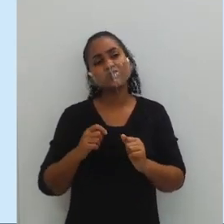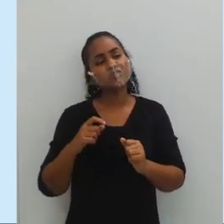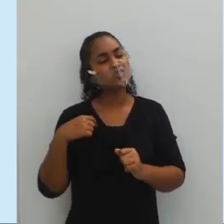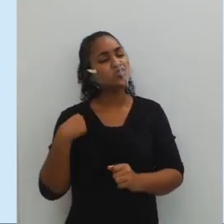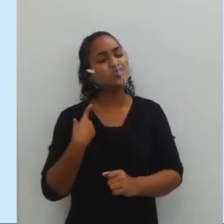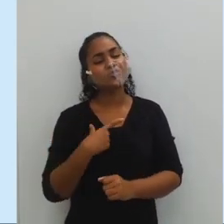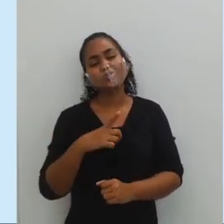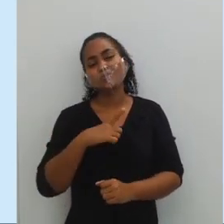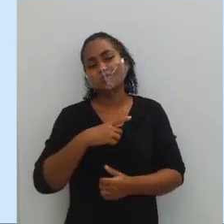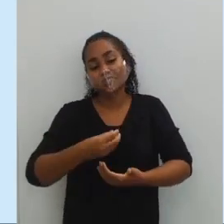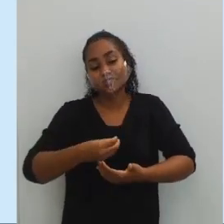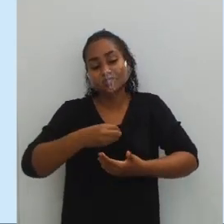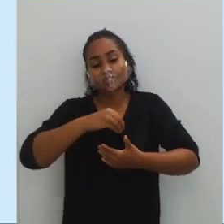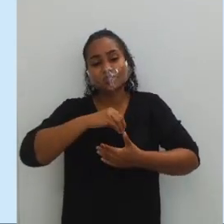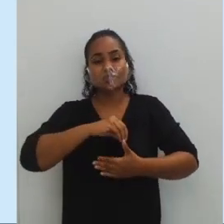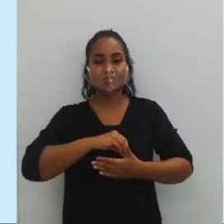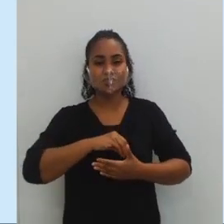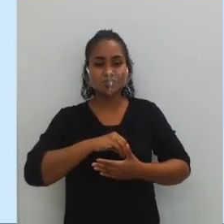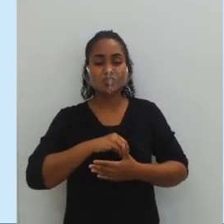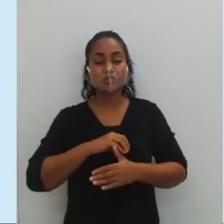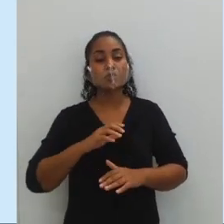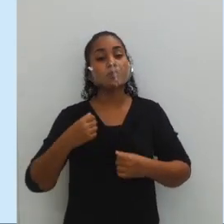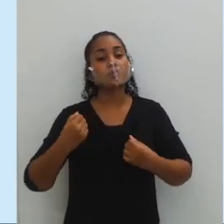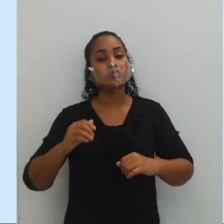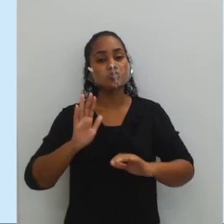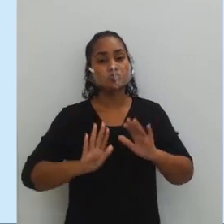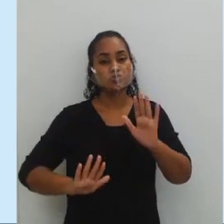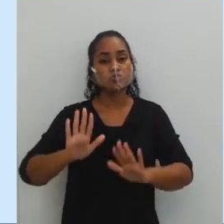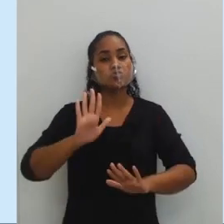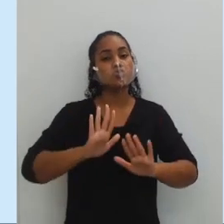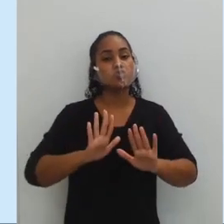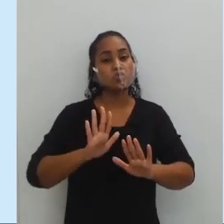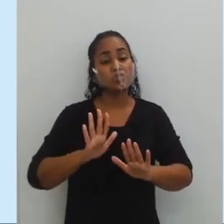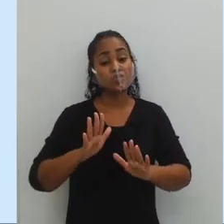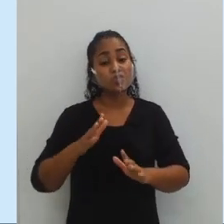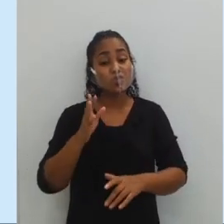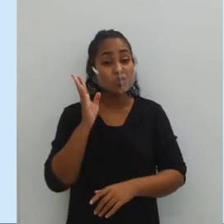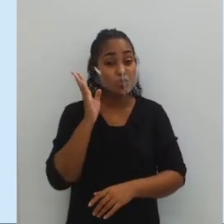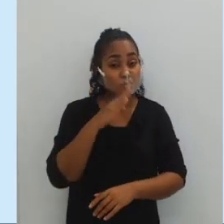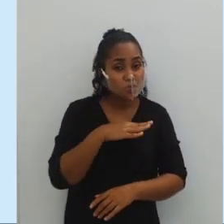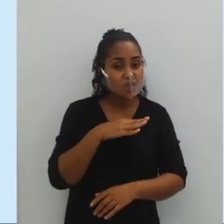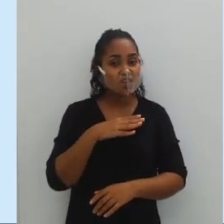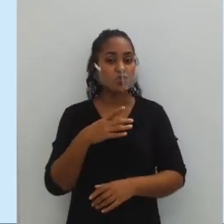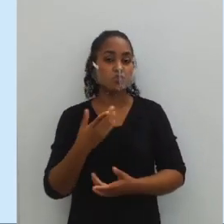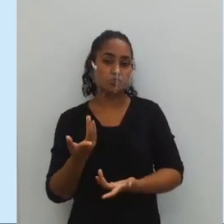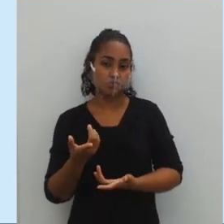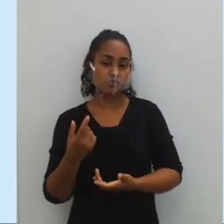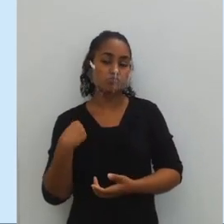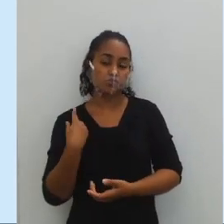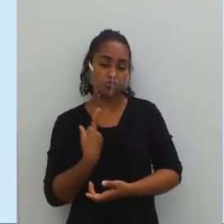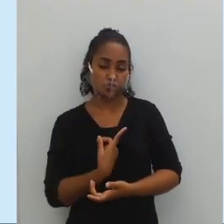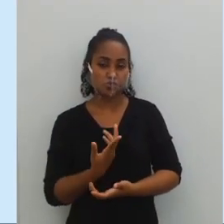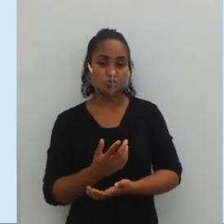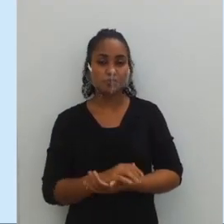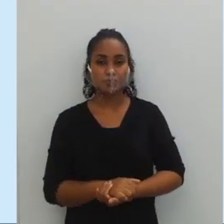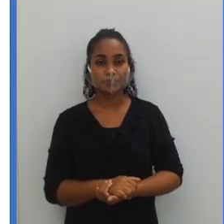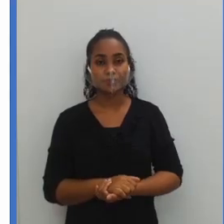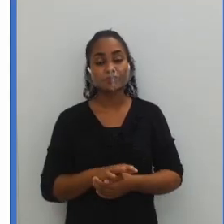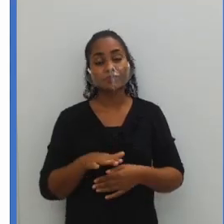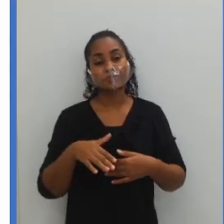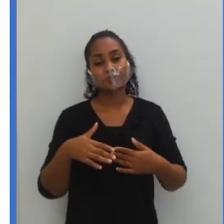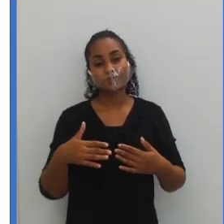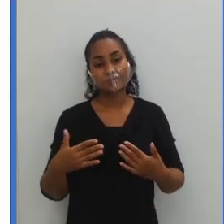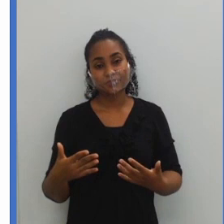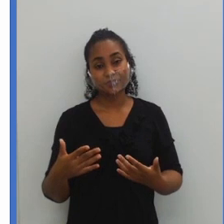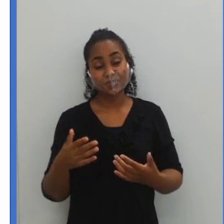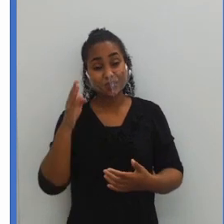pré-estabelecidos, todos nós temos, mas nós temos que ter cuidado para que isso não se torne pejorativo, um mal para a gente.